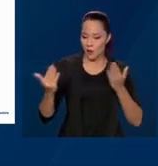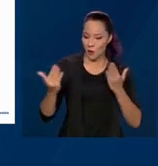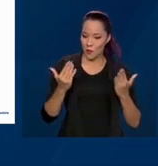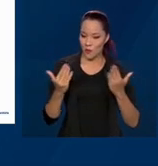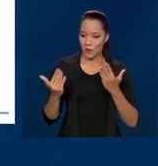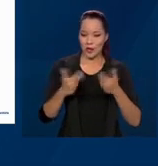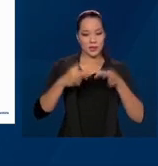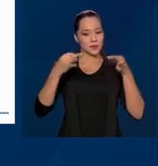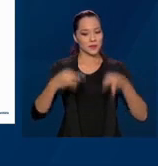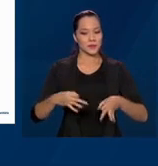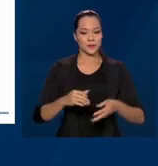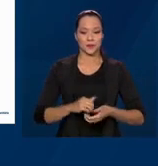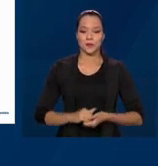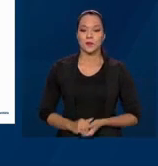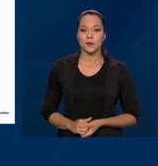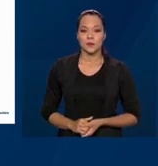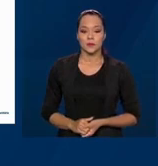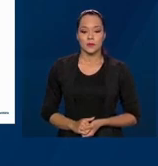produtos.